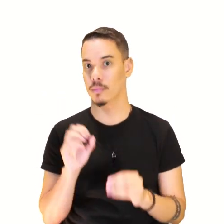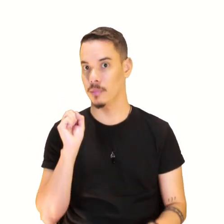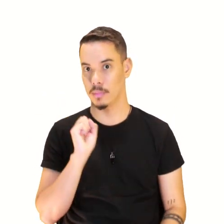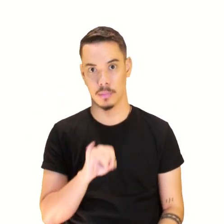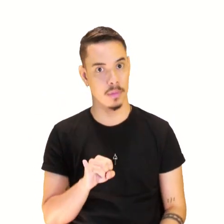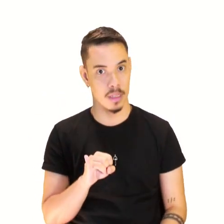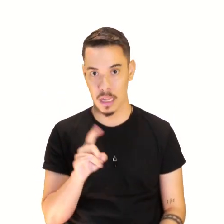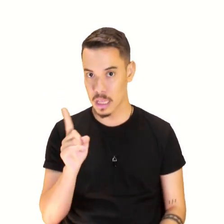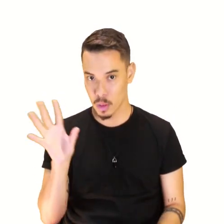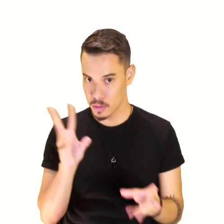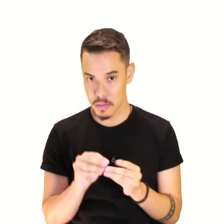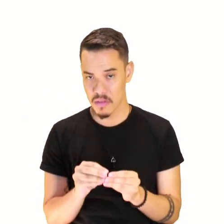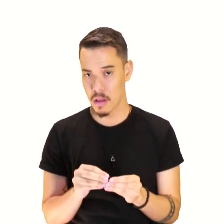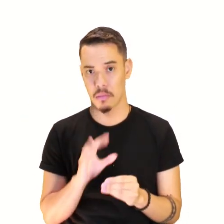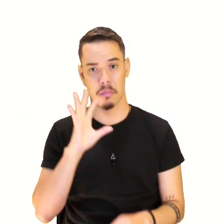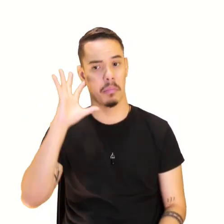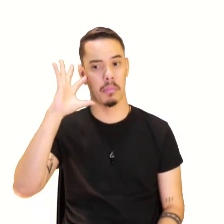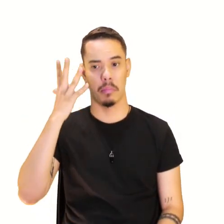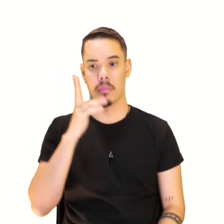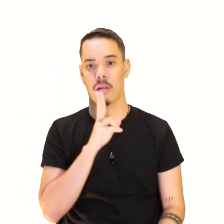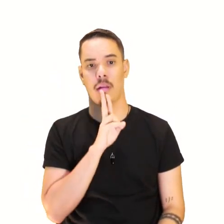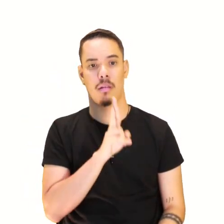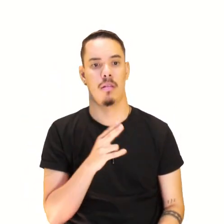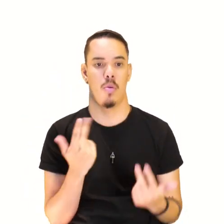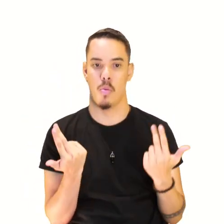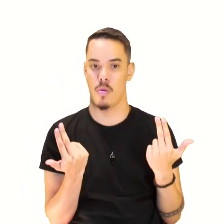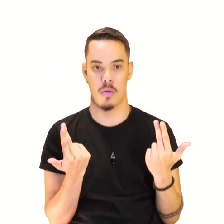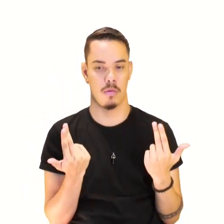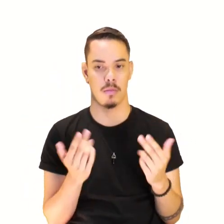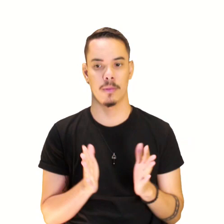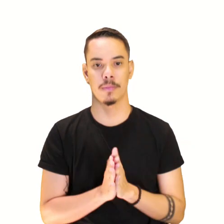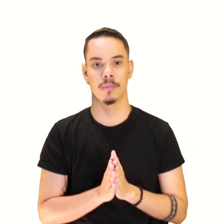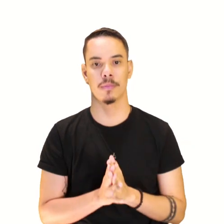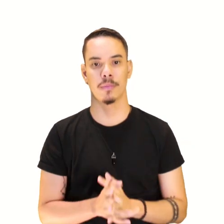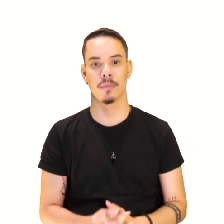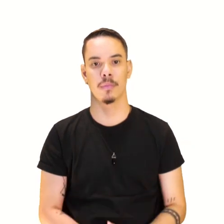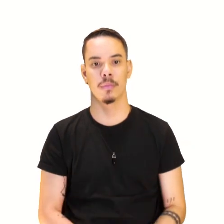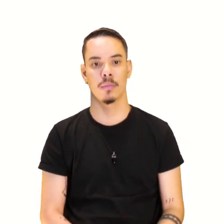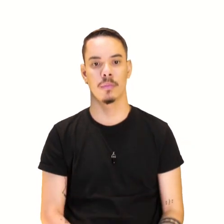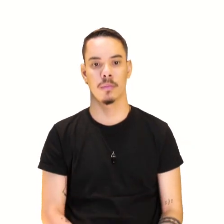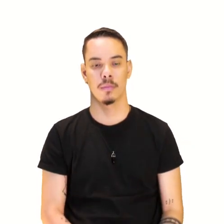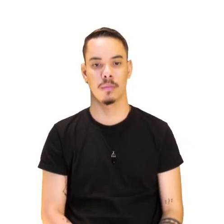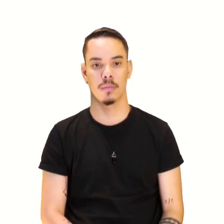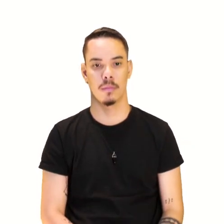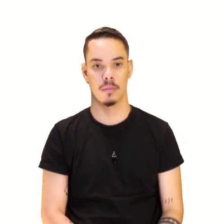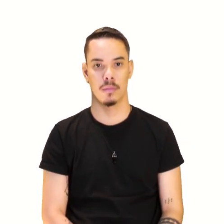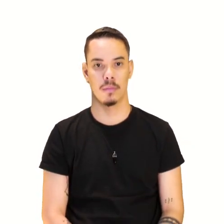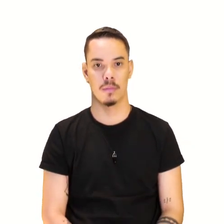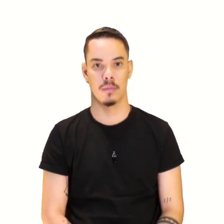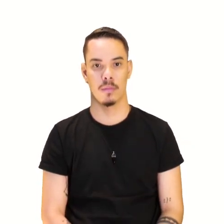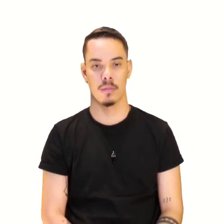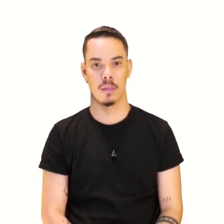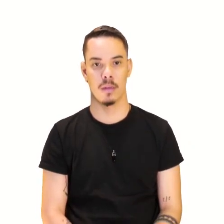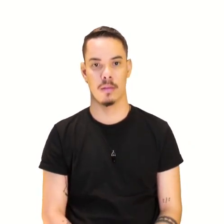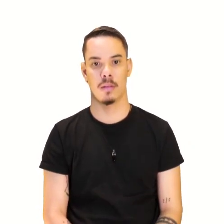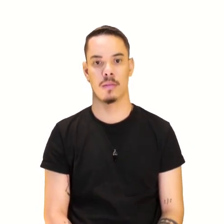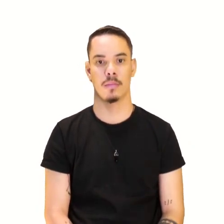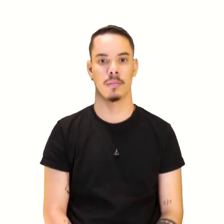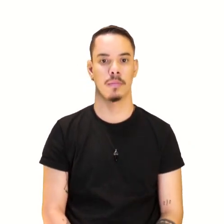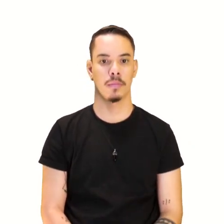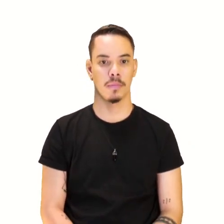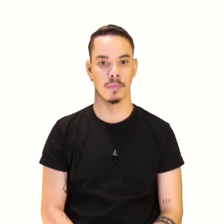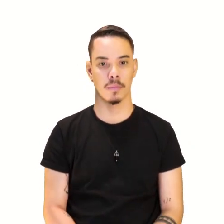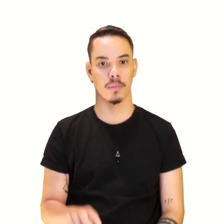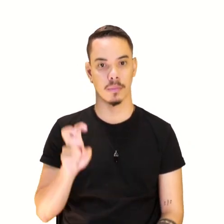O resultado é o mesmo mas a gente simplifica para facilitar dois e meio está para x agora o de cima com de cima uma vez e cinco